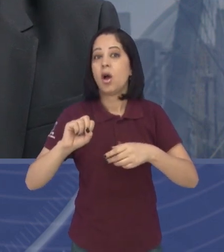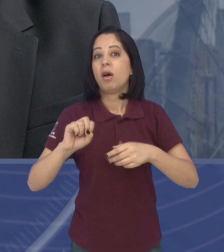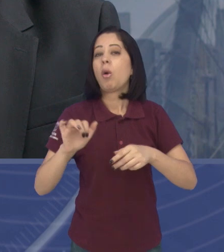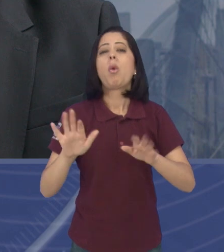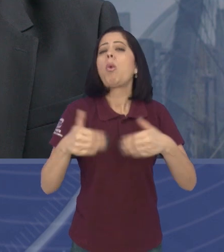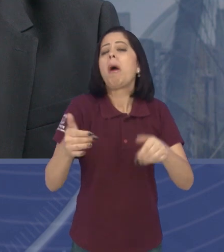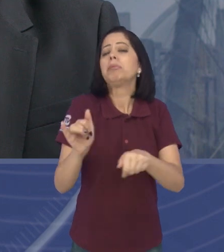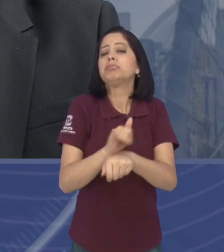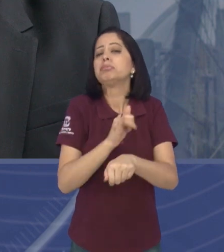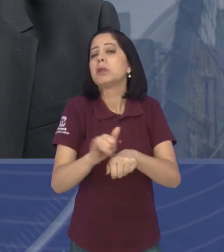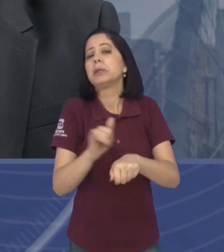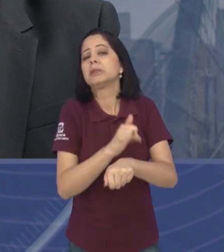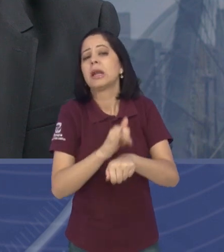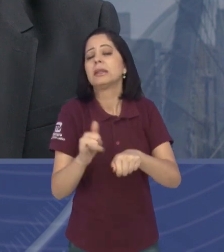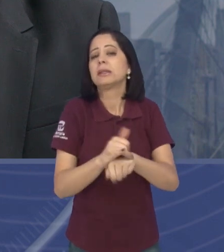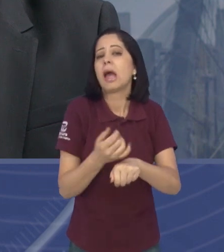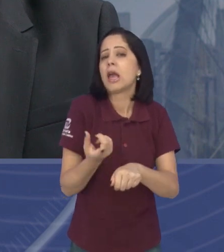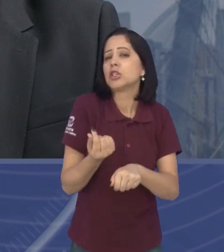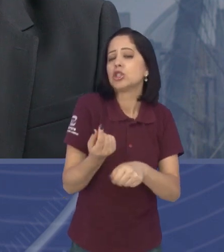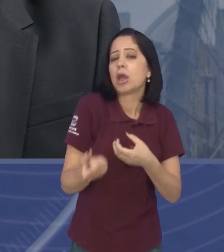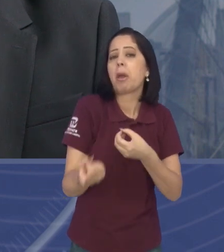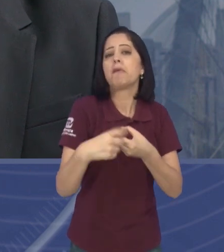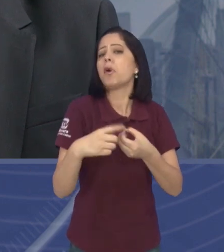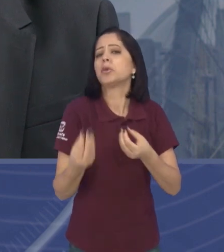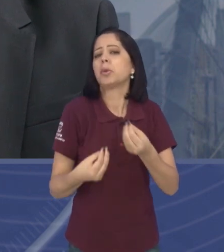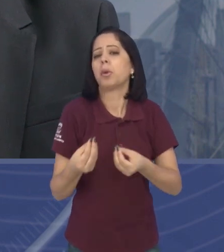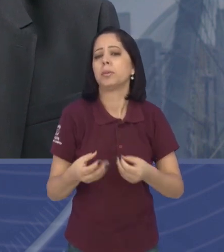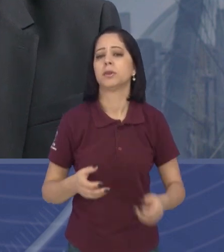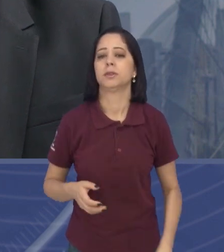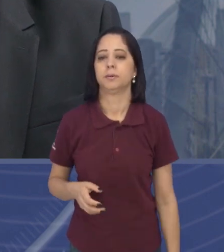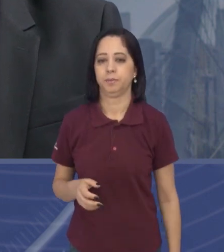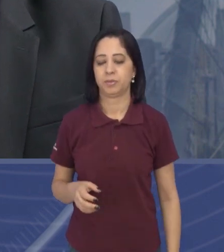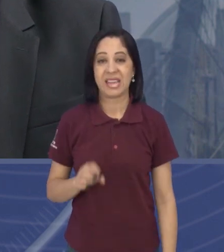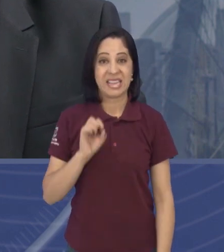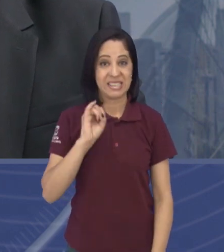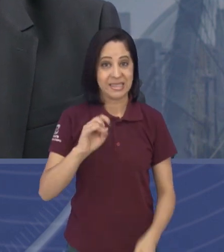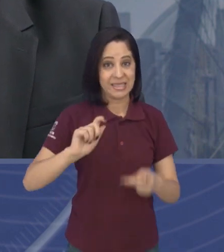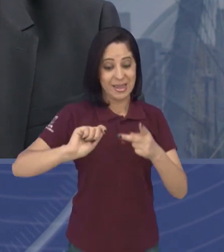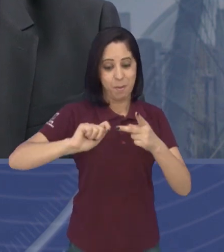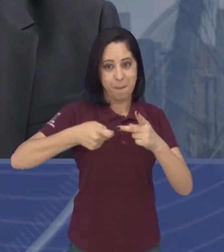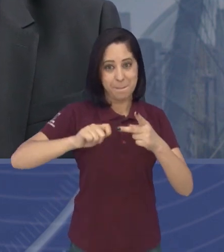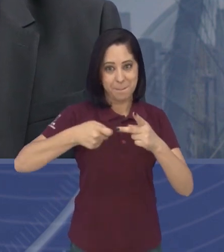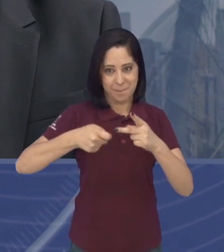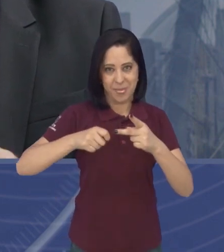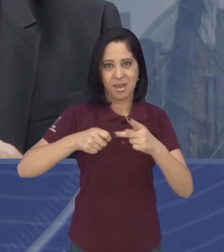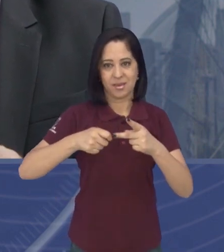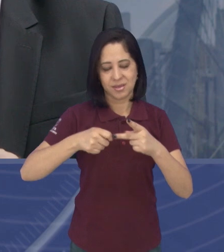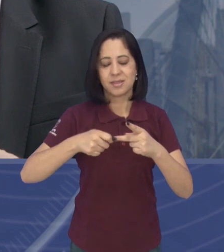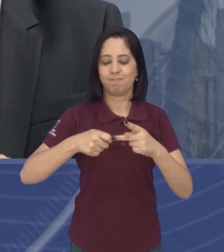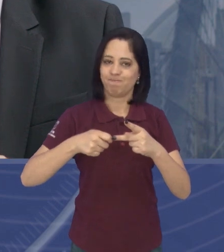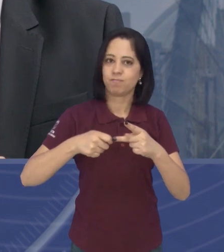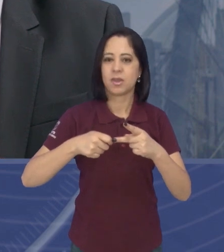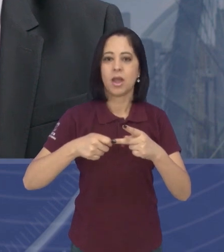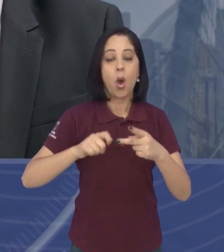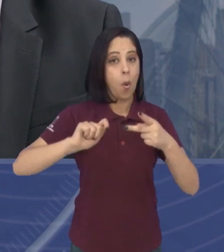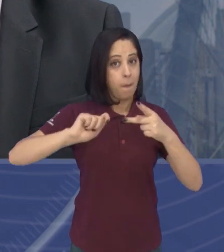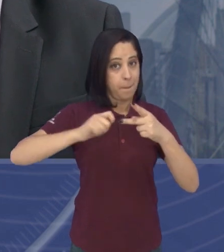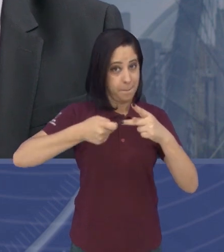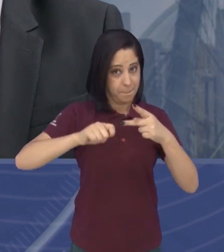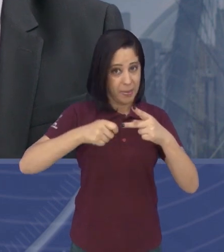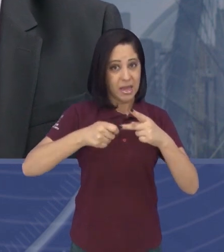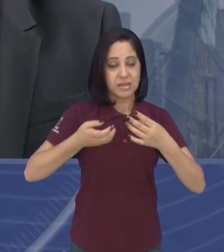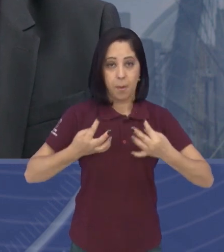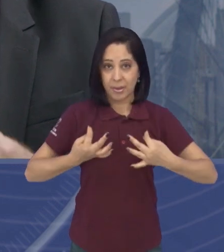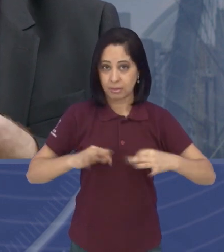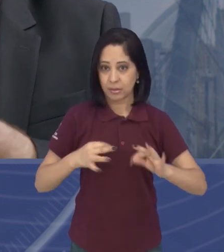ferramenta que dá para reaver a situação? Sim, no caso de Pix, né, o Pix ele veio também uma ferramenta tecnológica que